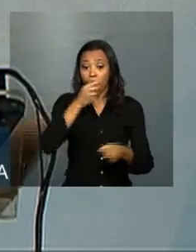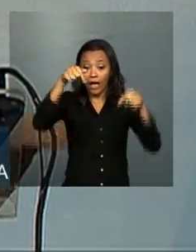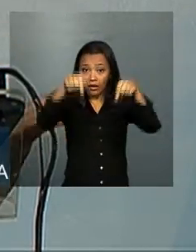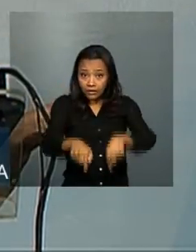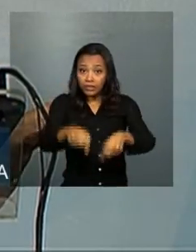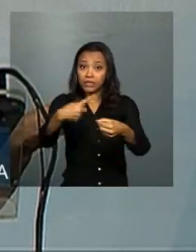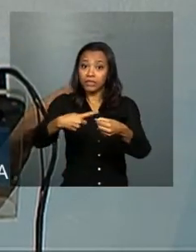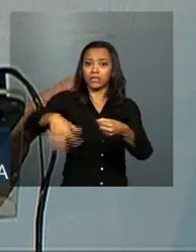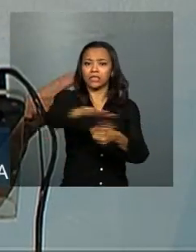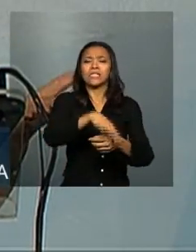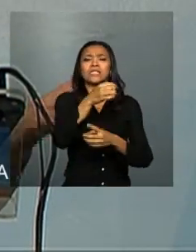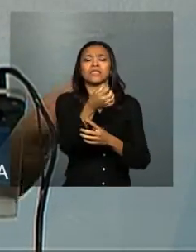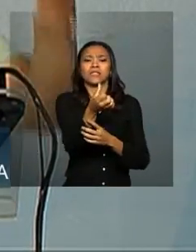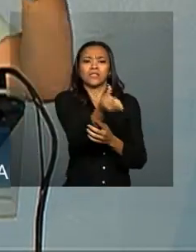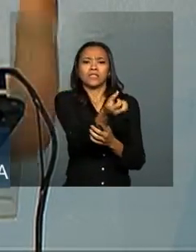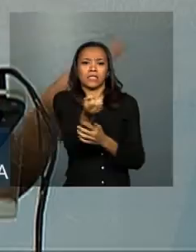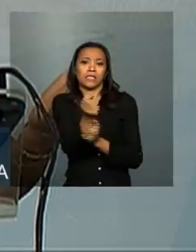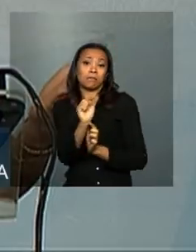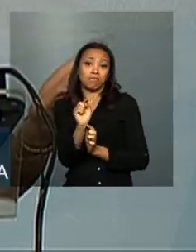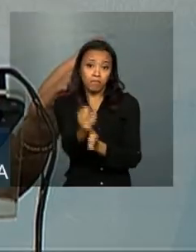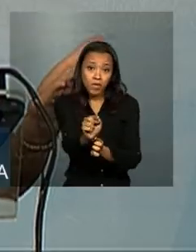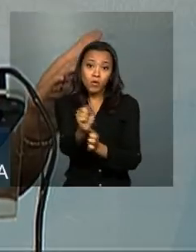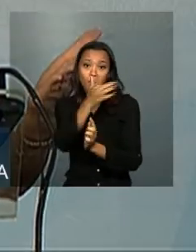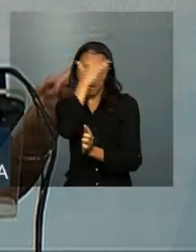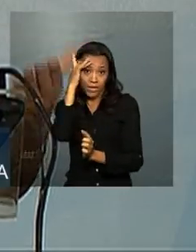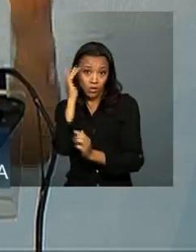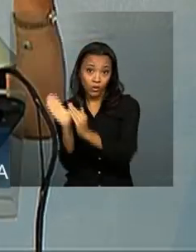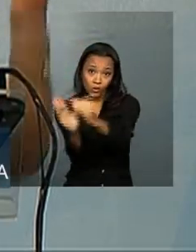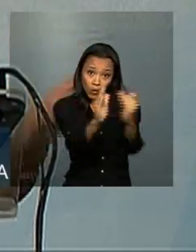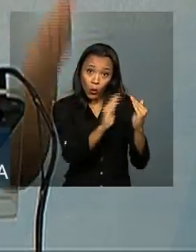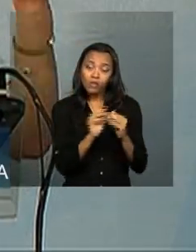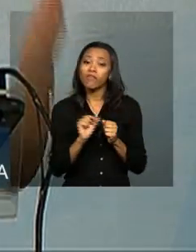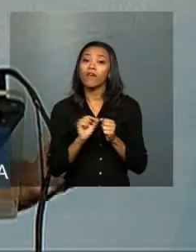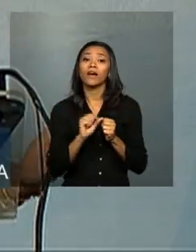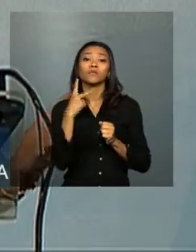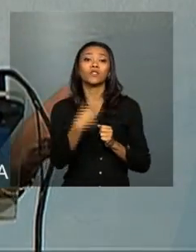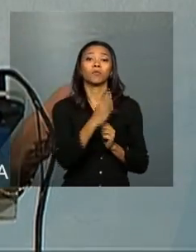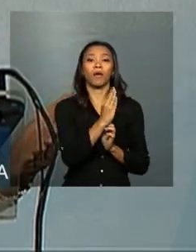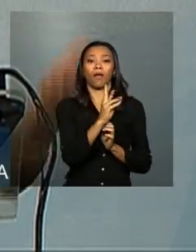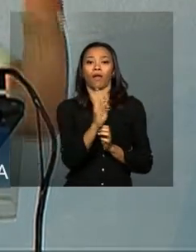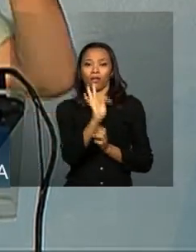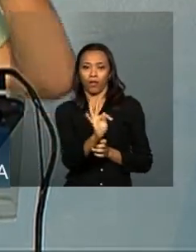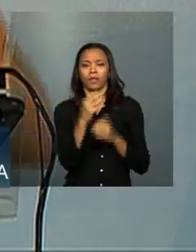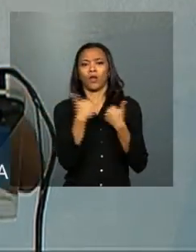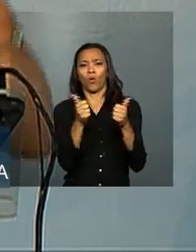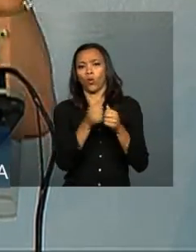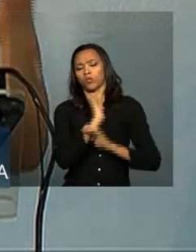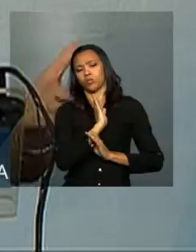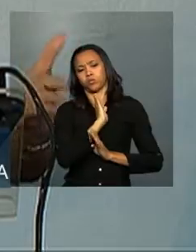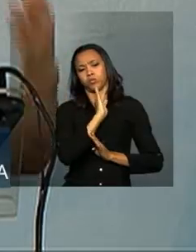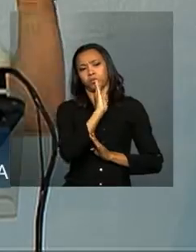com 600 mil habitantes, faça logo o seu BRT para ter transporte de qualidade e